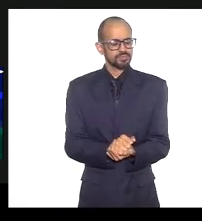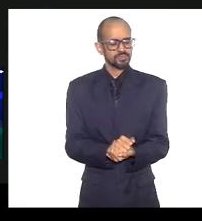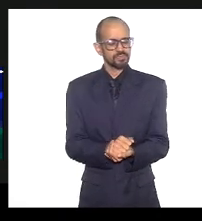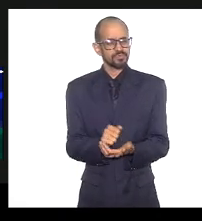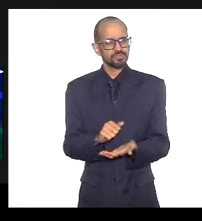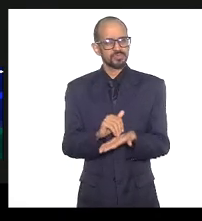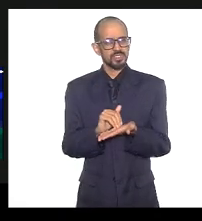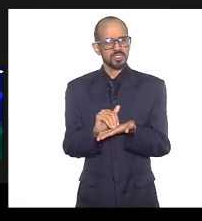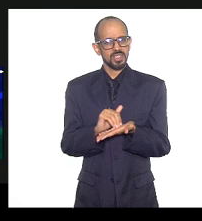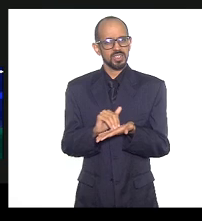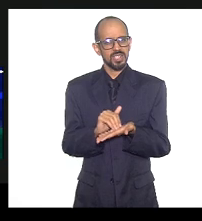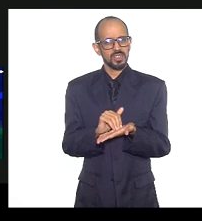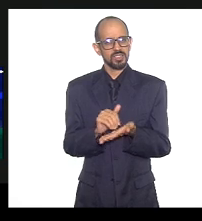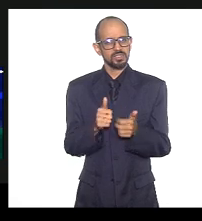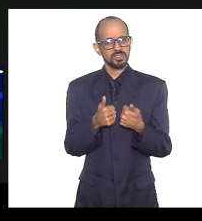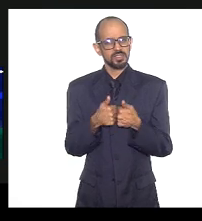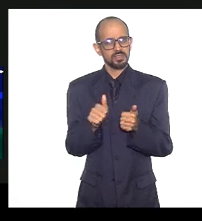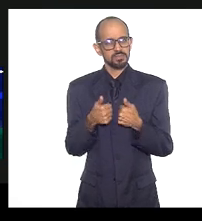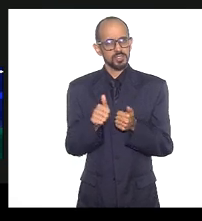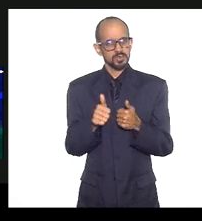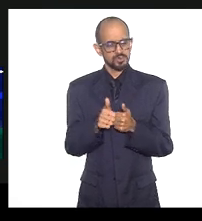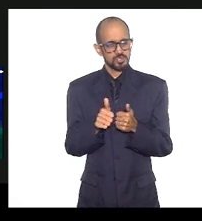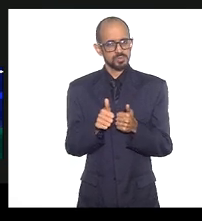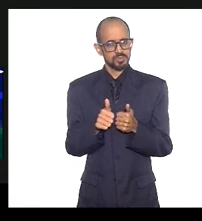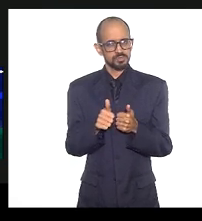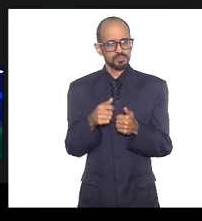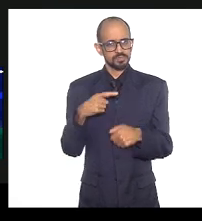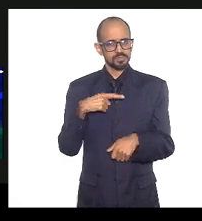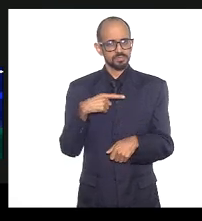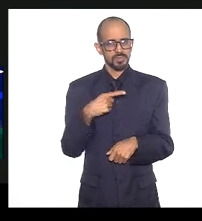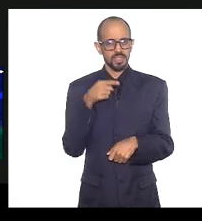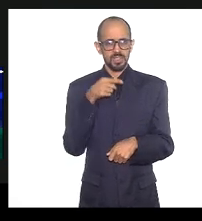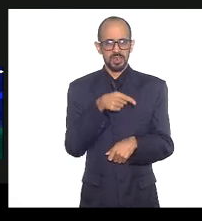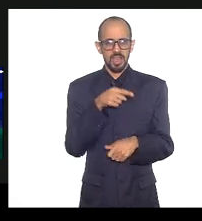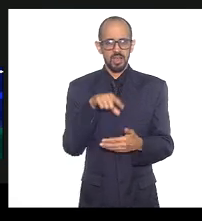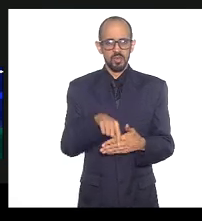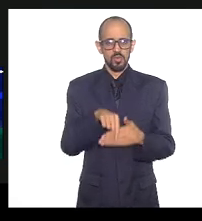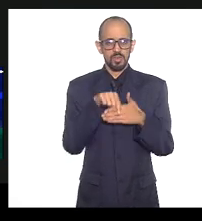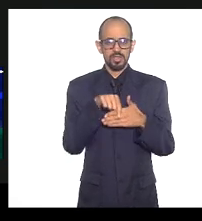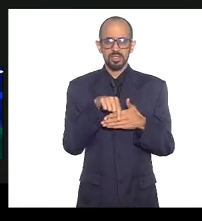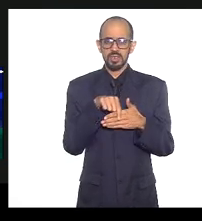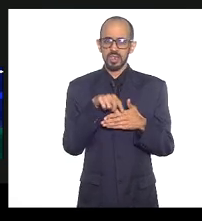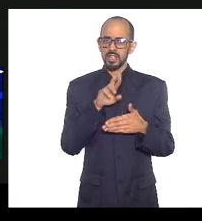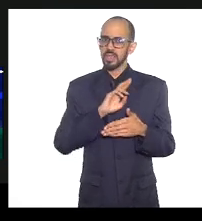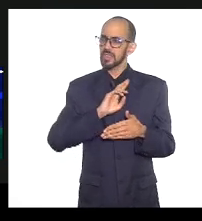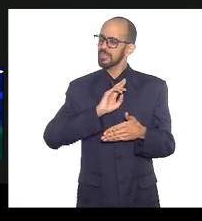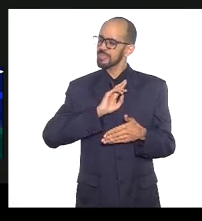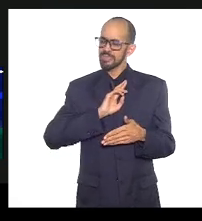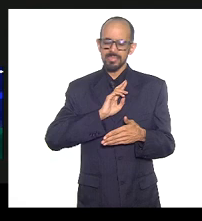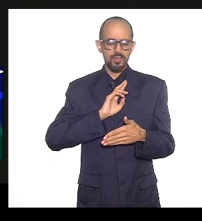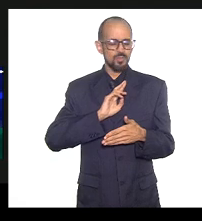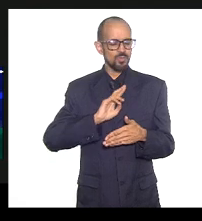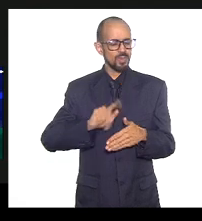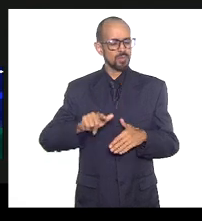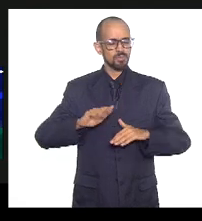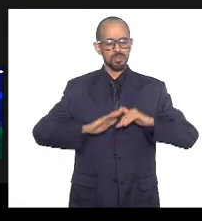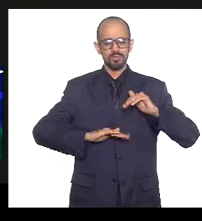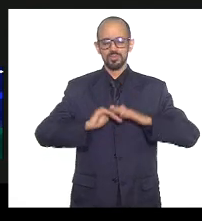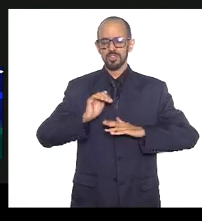secretaria de transportes então tem lá o titular que não é do ramo de transportes